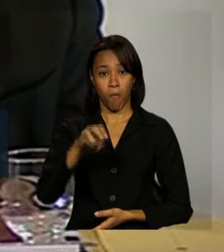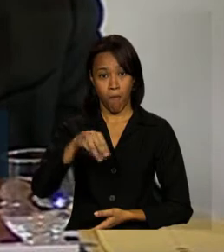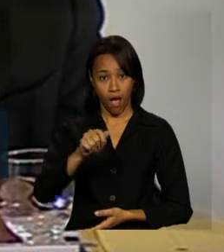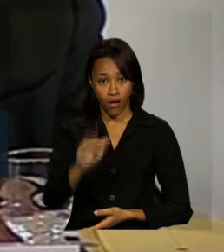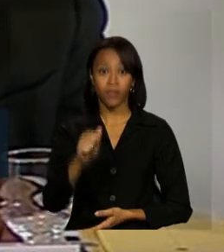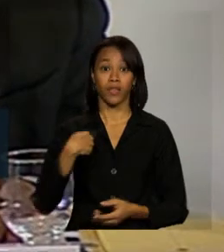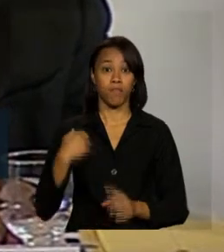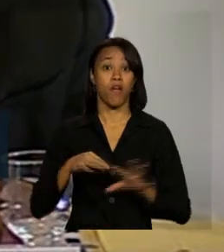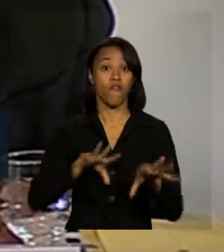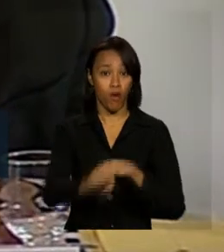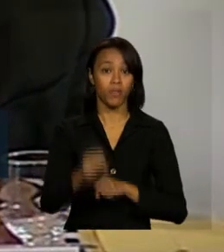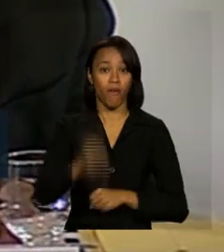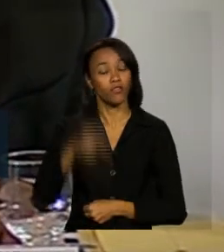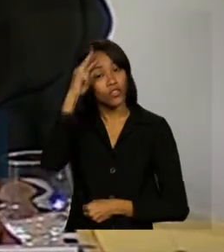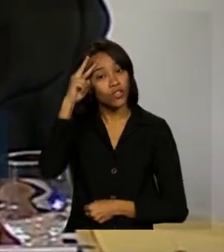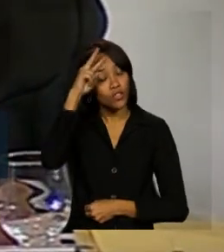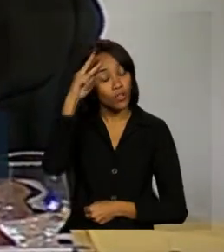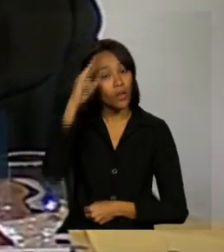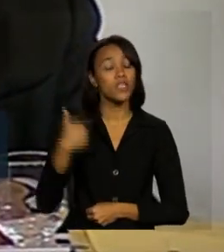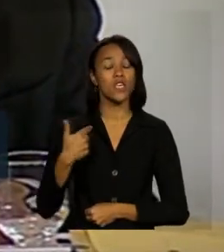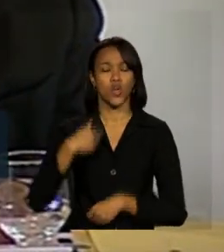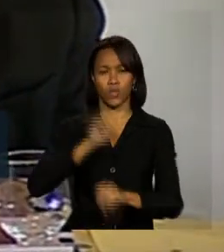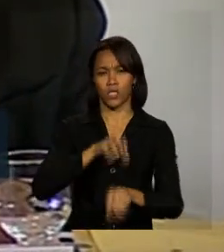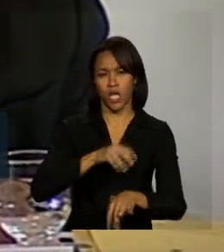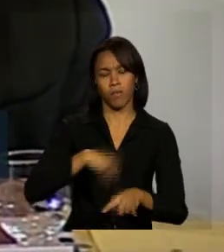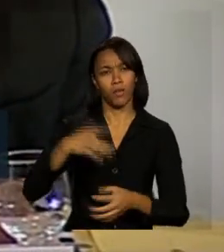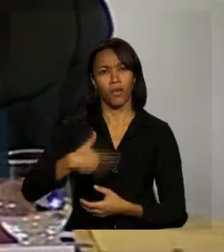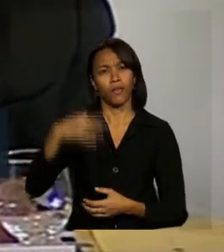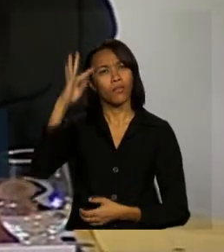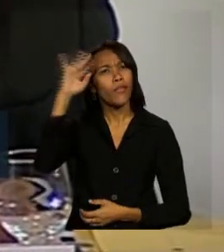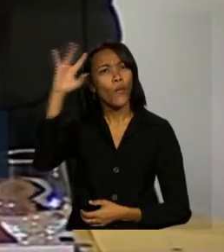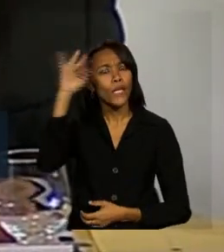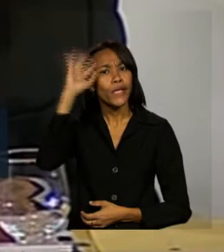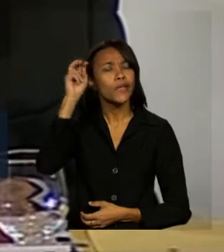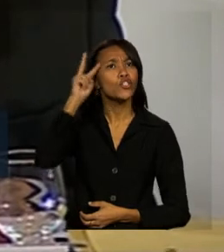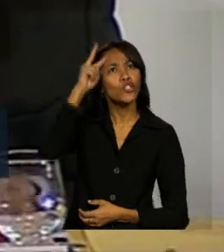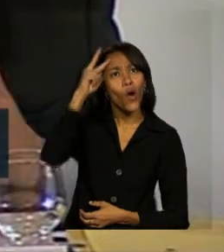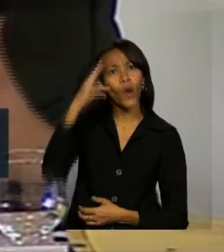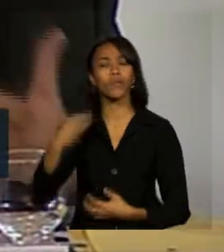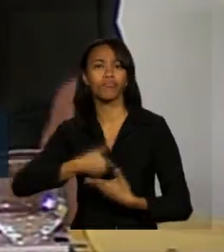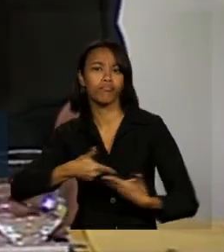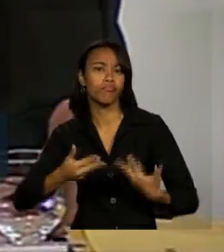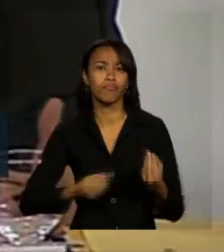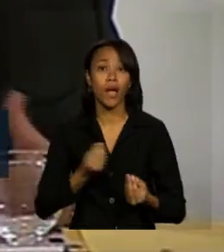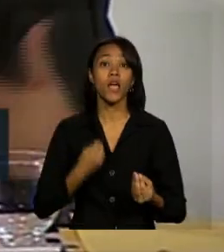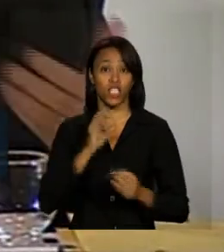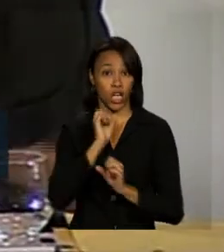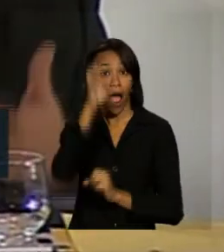de historiador. E nas minhas aulas de teoria da história, a gente aprende que cada